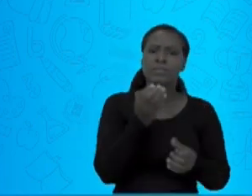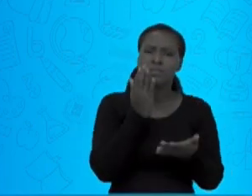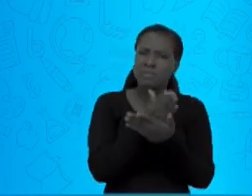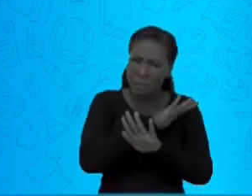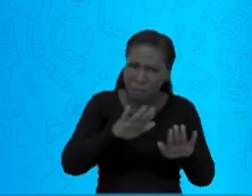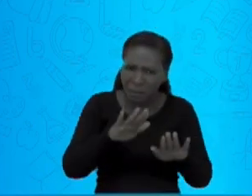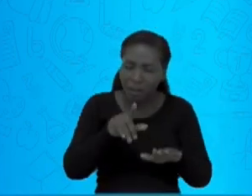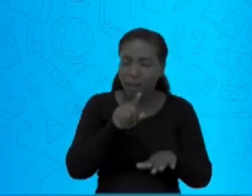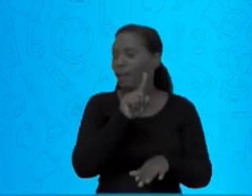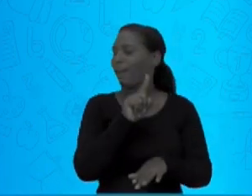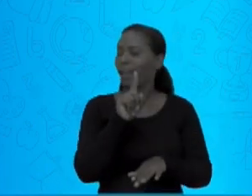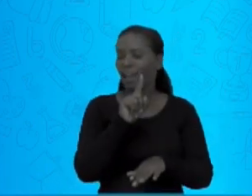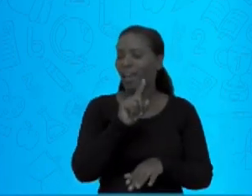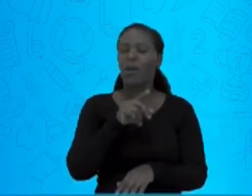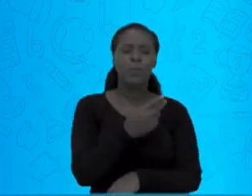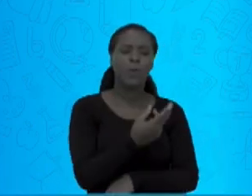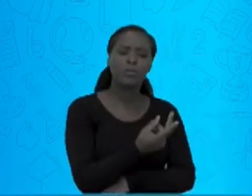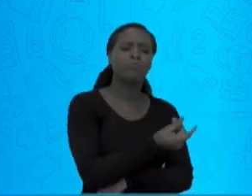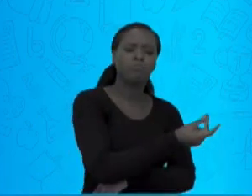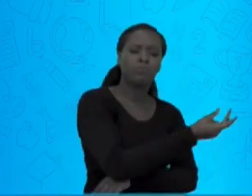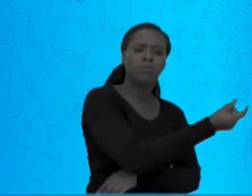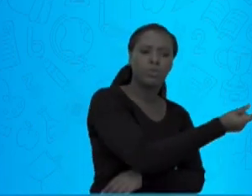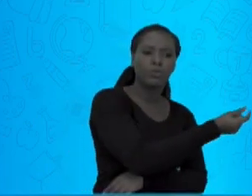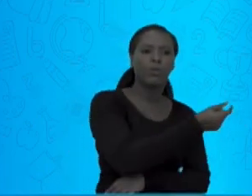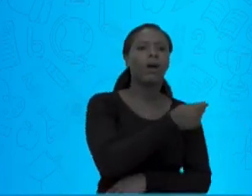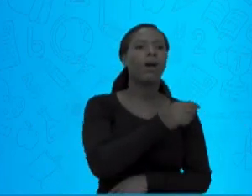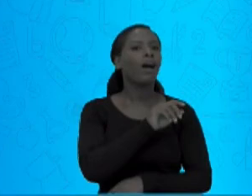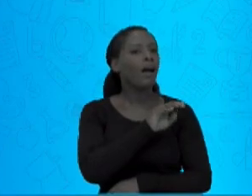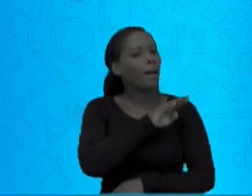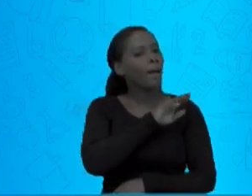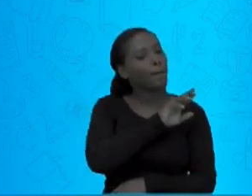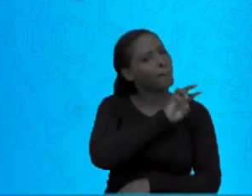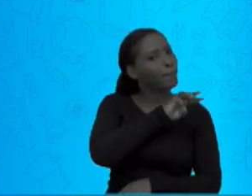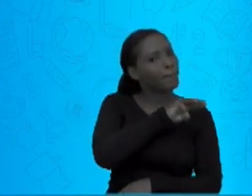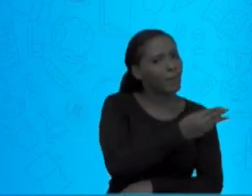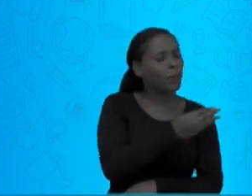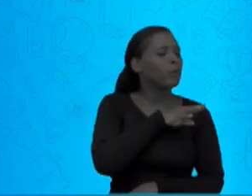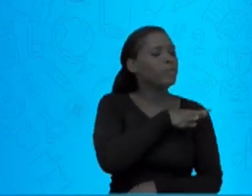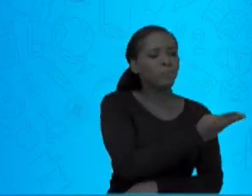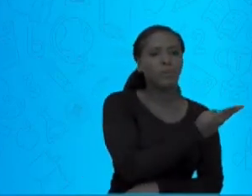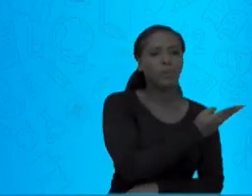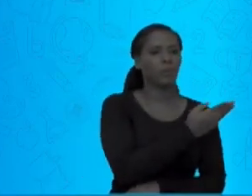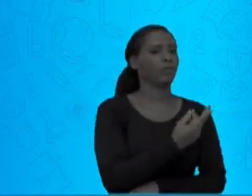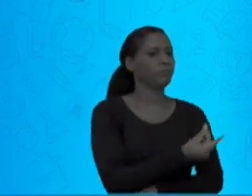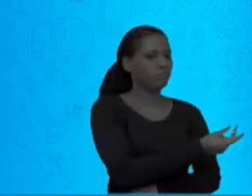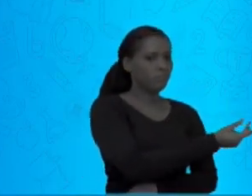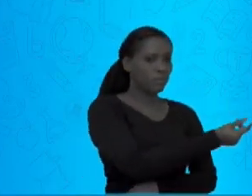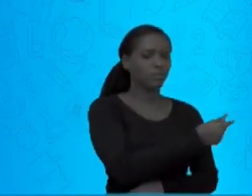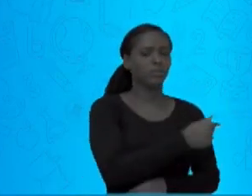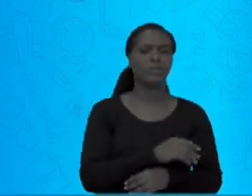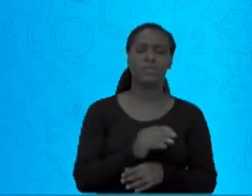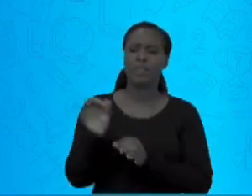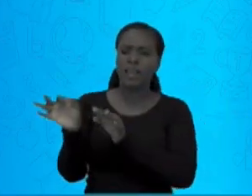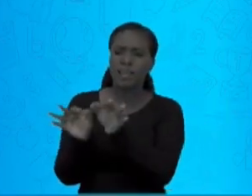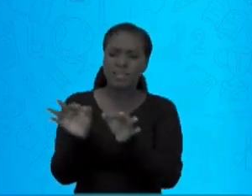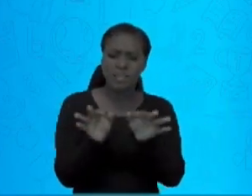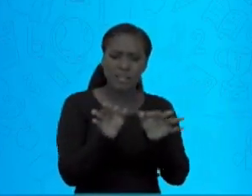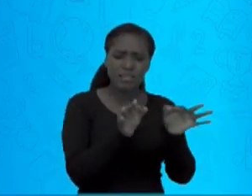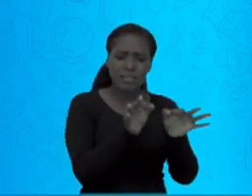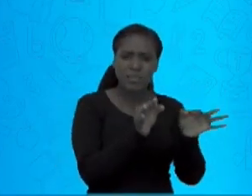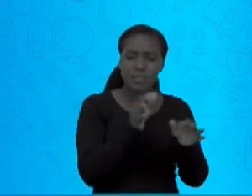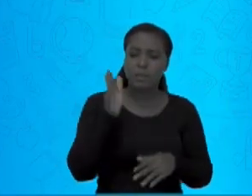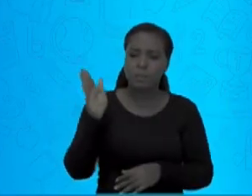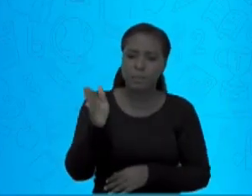dos bilhões e assim por diante. As classes, elas são divididas em ordem. Então, olha,